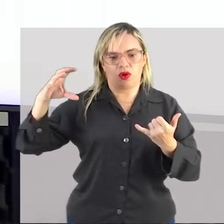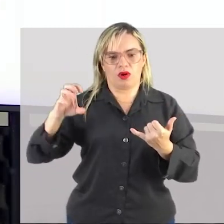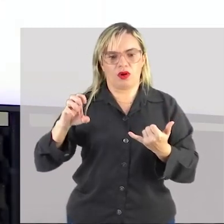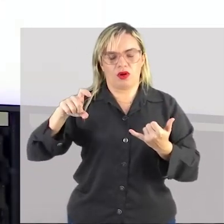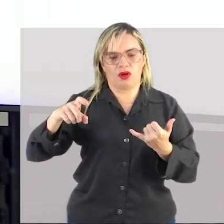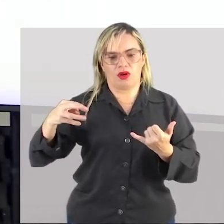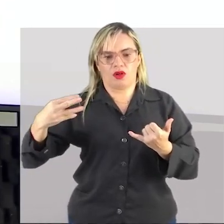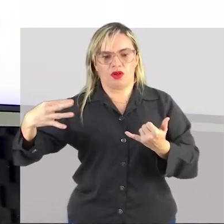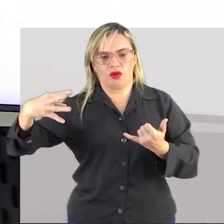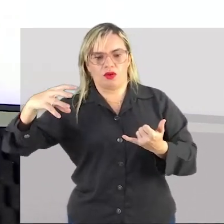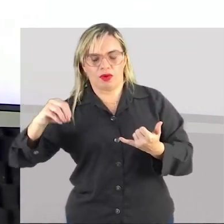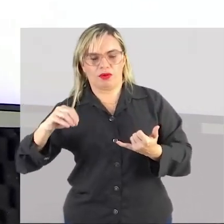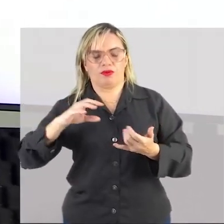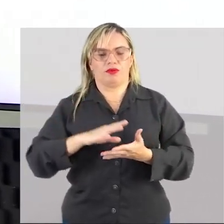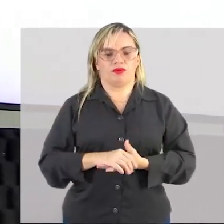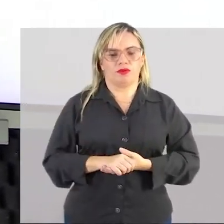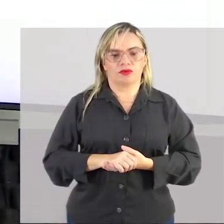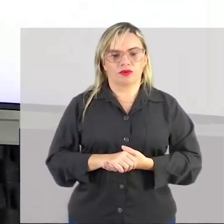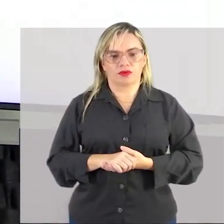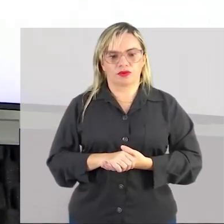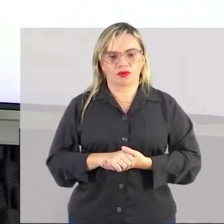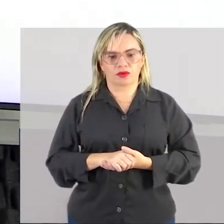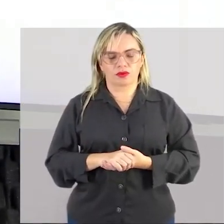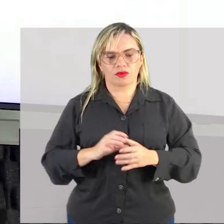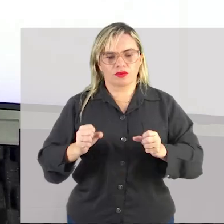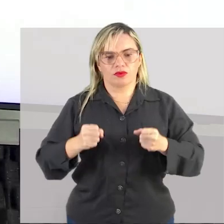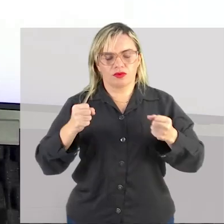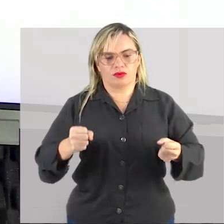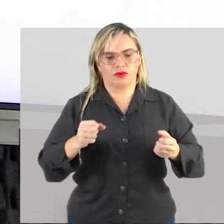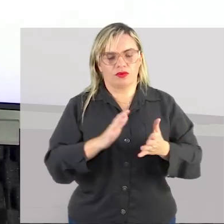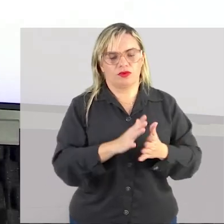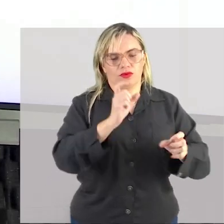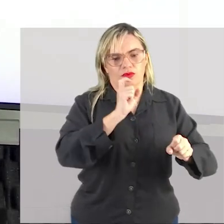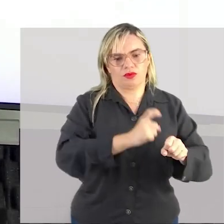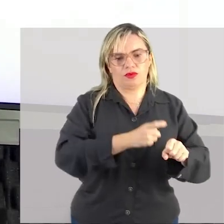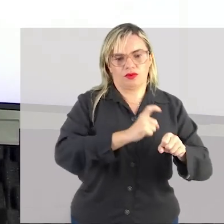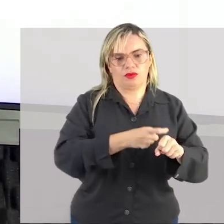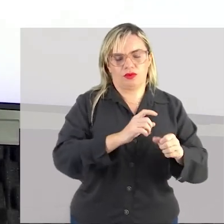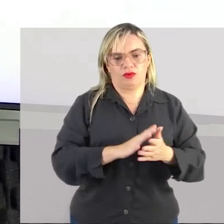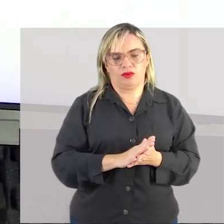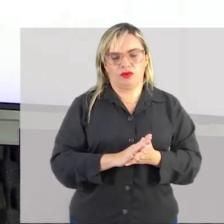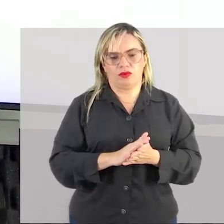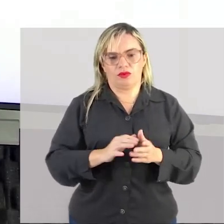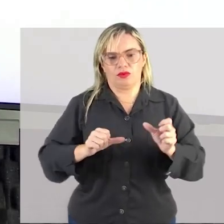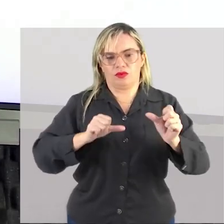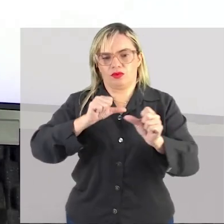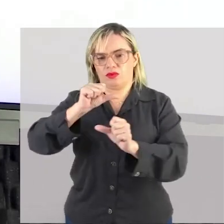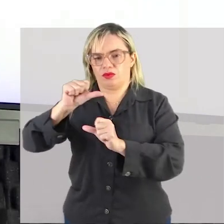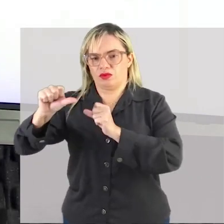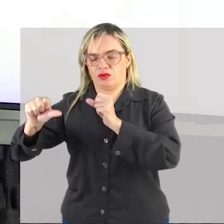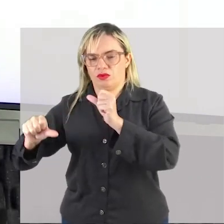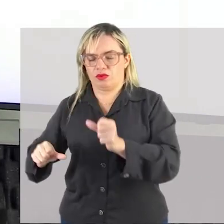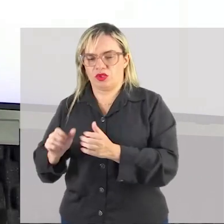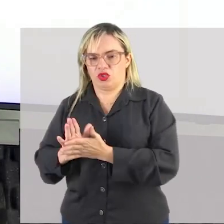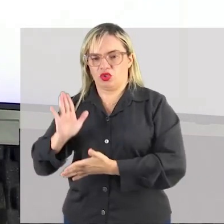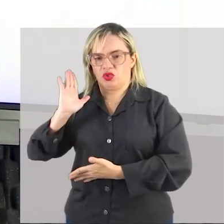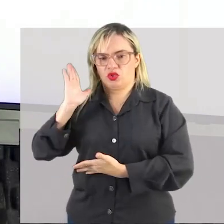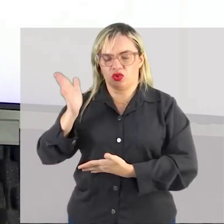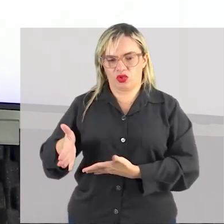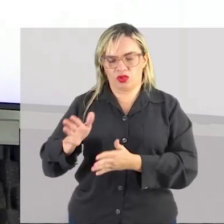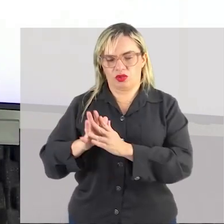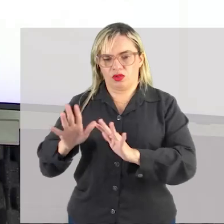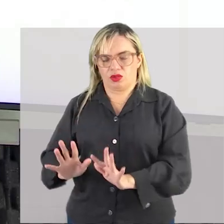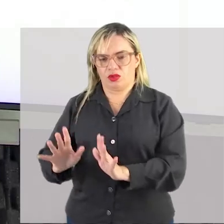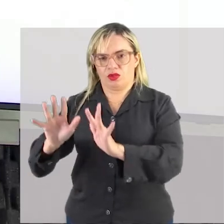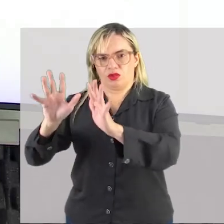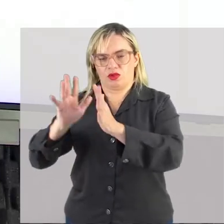E daí eu posso ir do sólido, eu posso vir aqui, ó, do sólido, e dar um salto aqui, ó, direto para o gasoso. Eu posso fazer